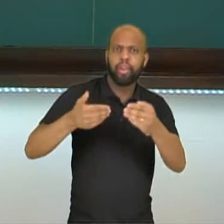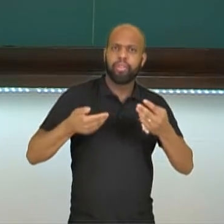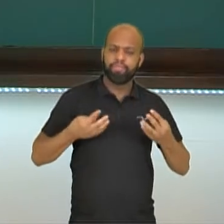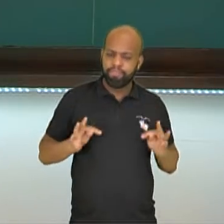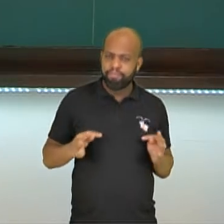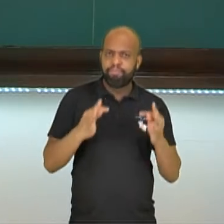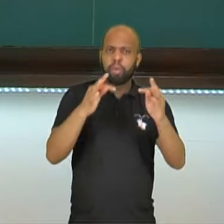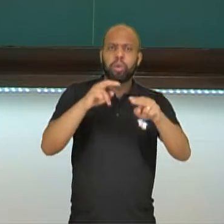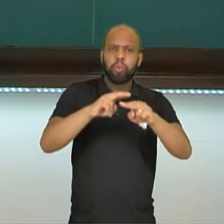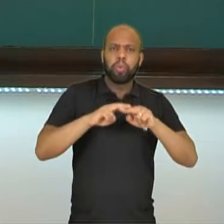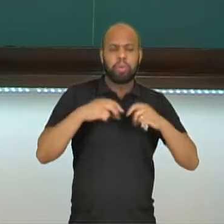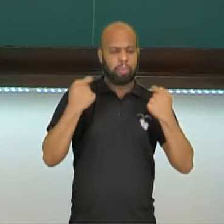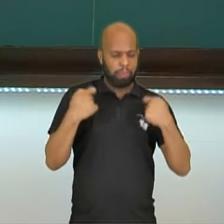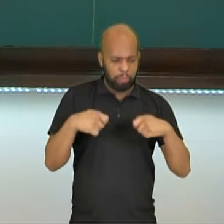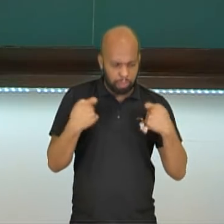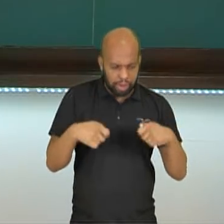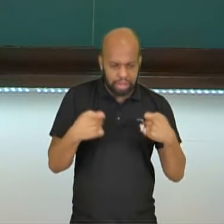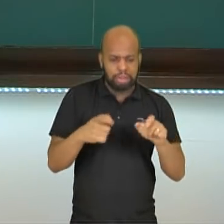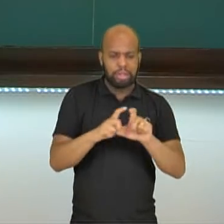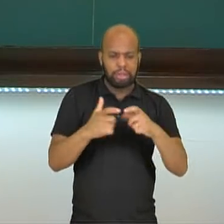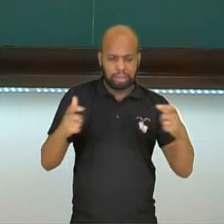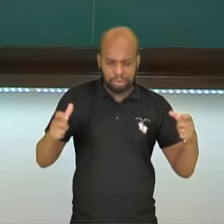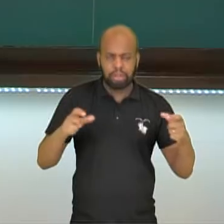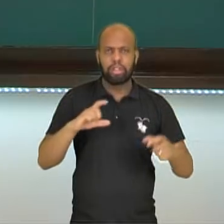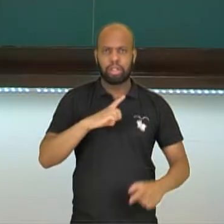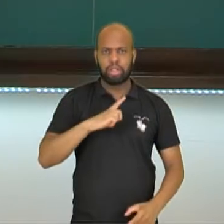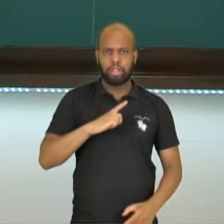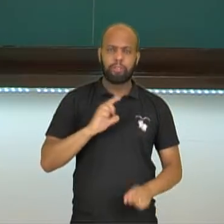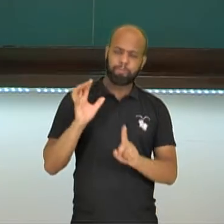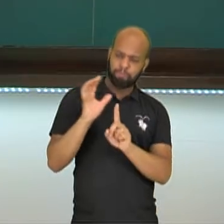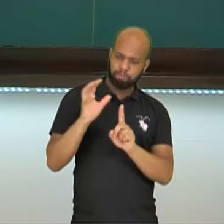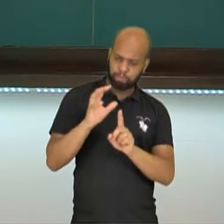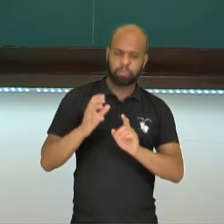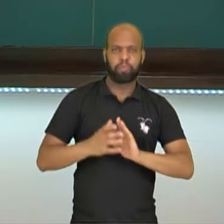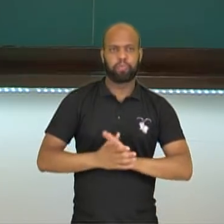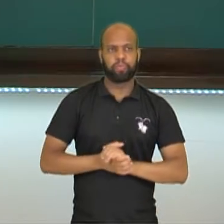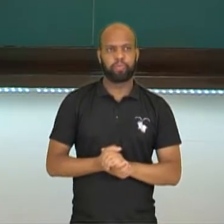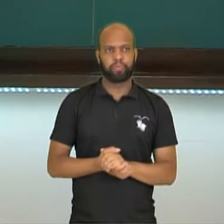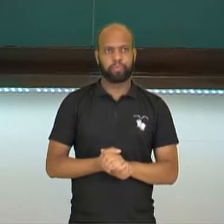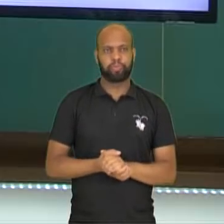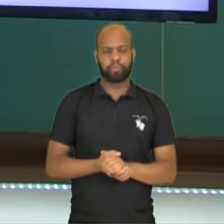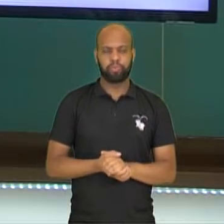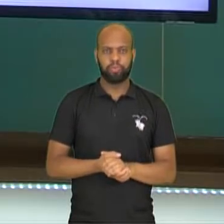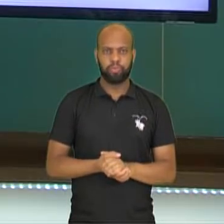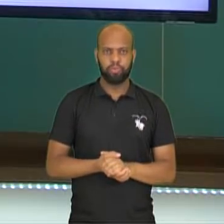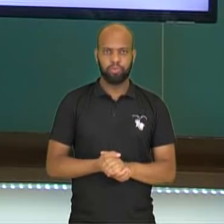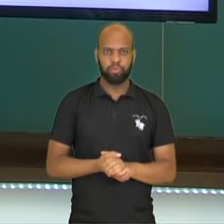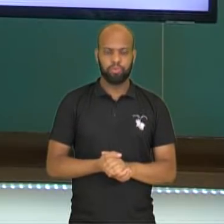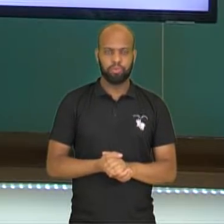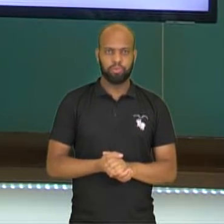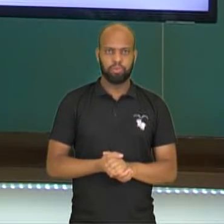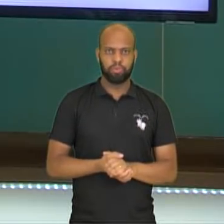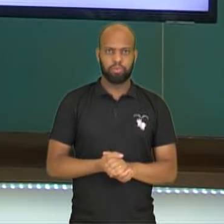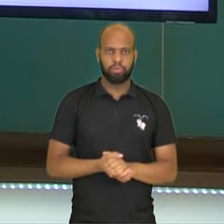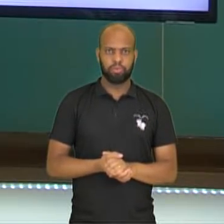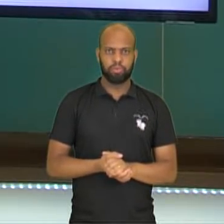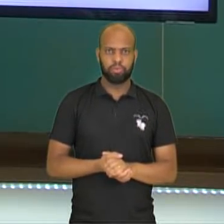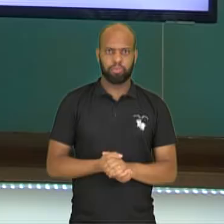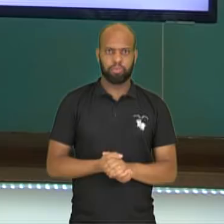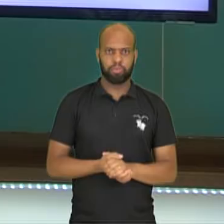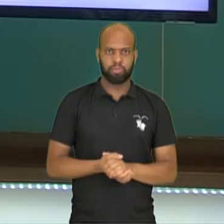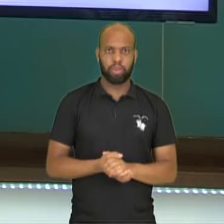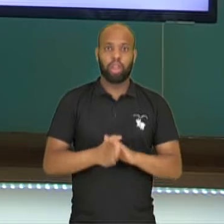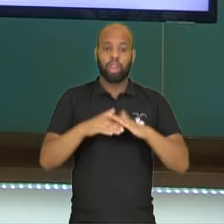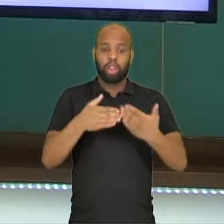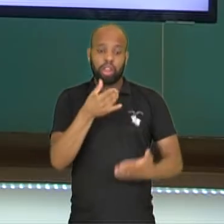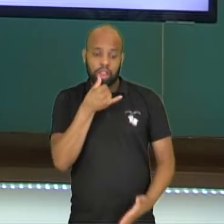tecnologia devido às necessidades que esse crescimento acaba impondo, certo? Então vejam, né, a parte de energia você tem aqui, por